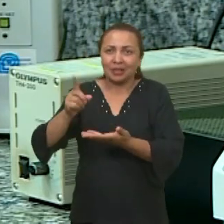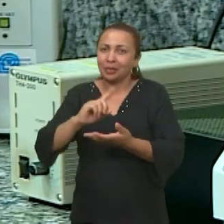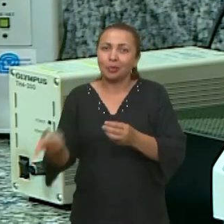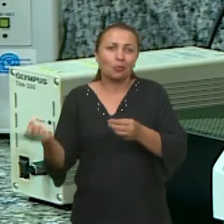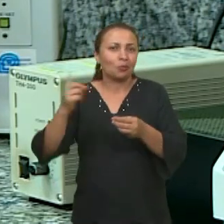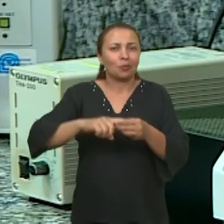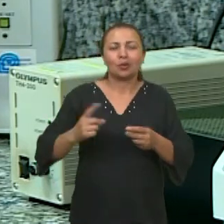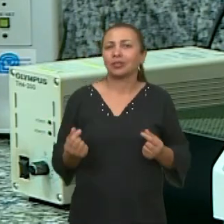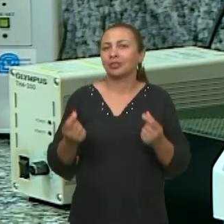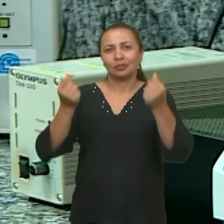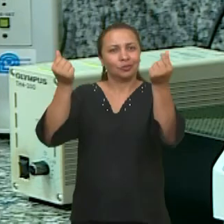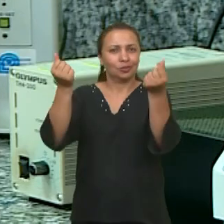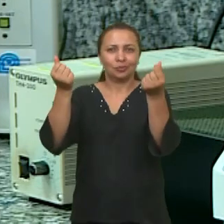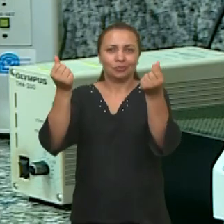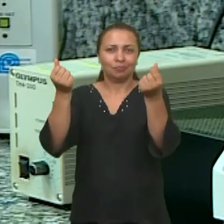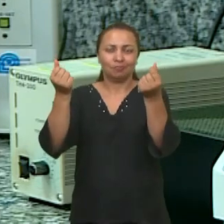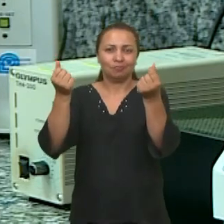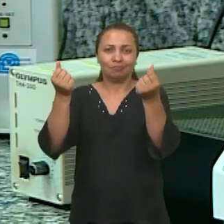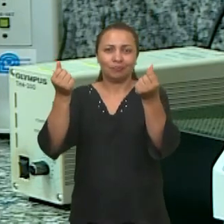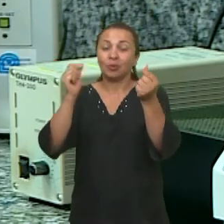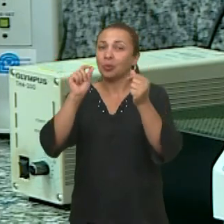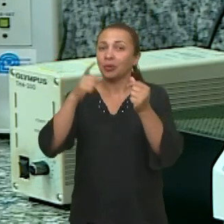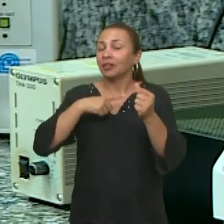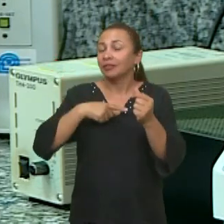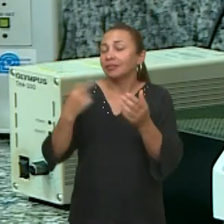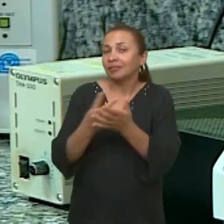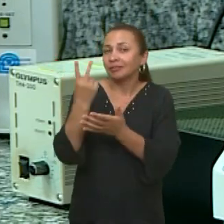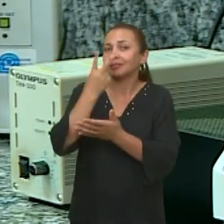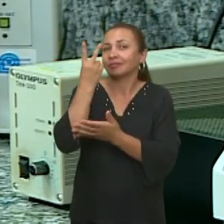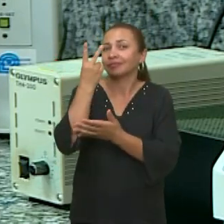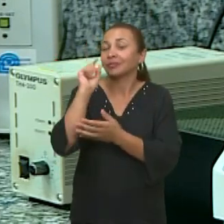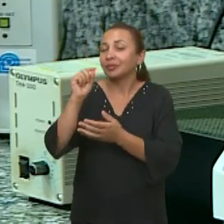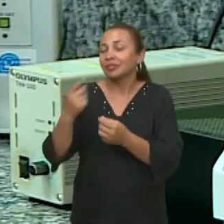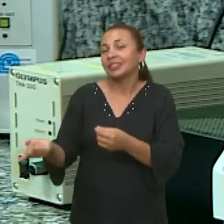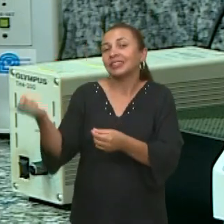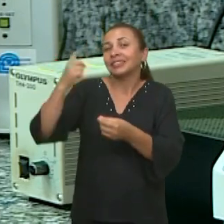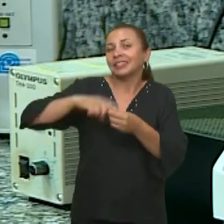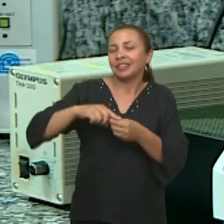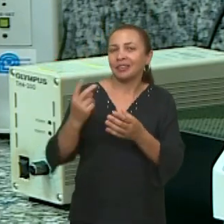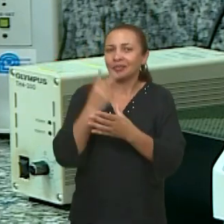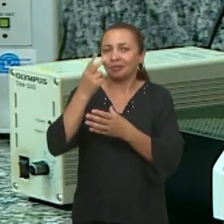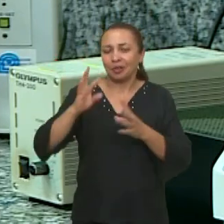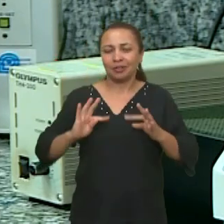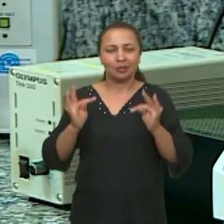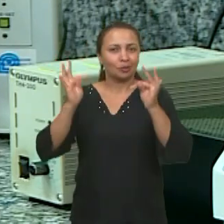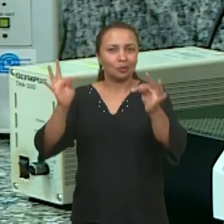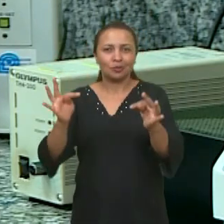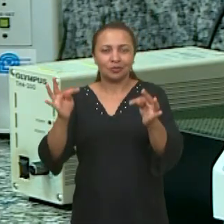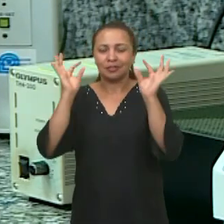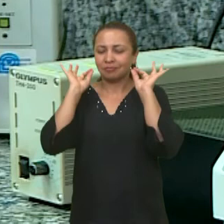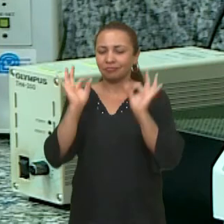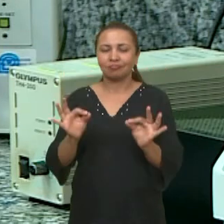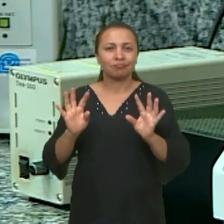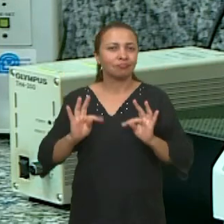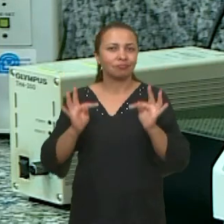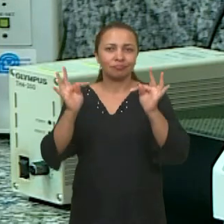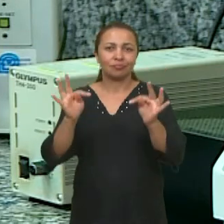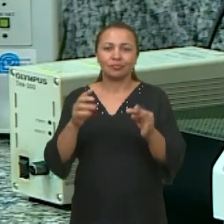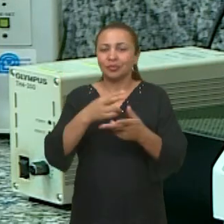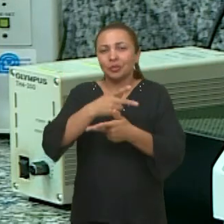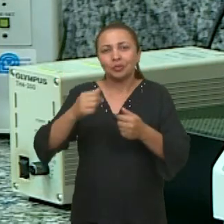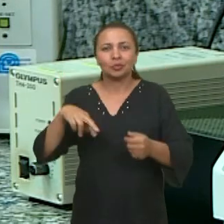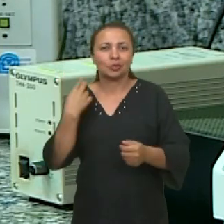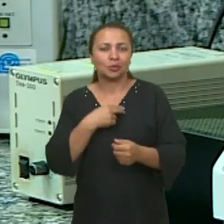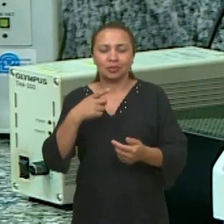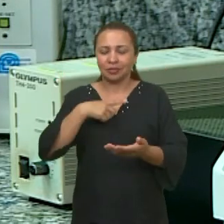não retorna recurso financeiro. O que agrega valor, o que traz valor é a tecnologia, tá certo? A tecnologia, e